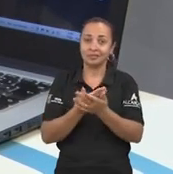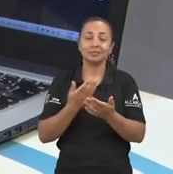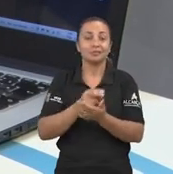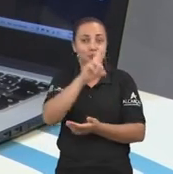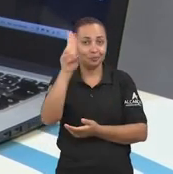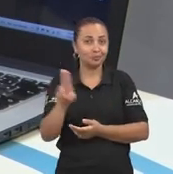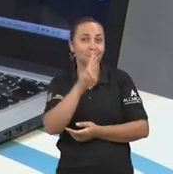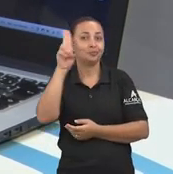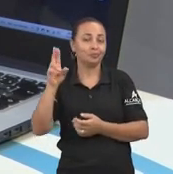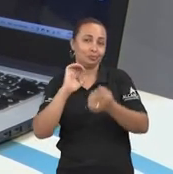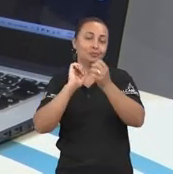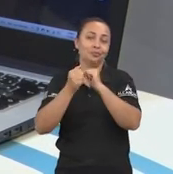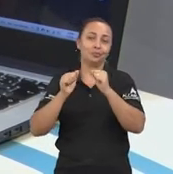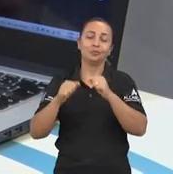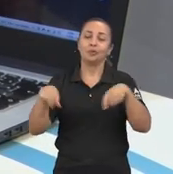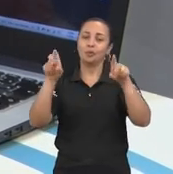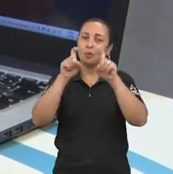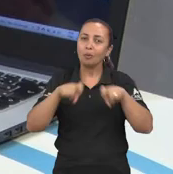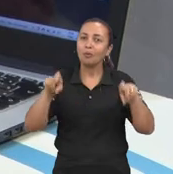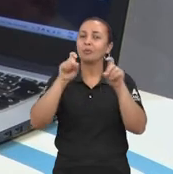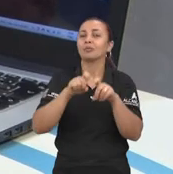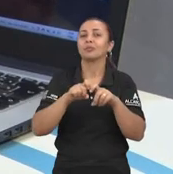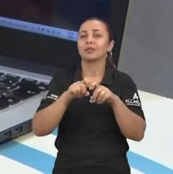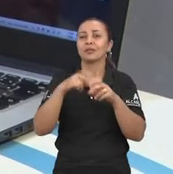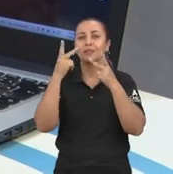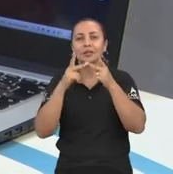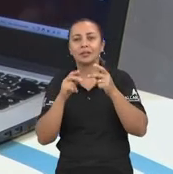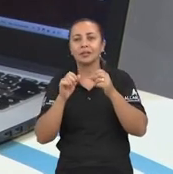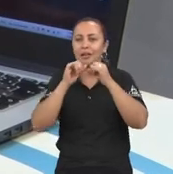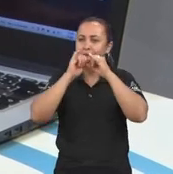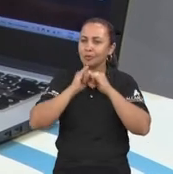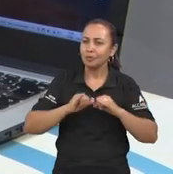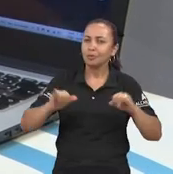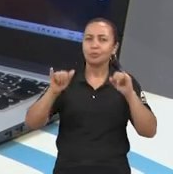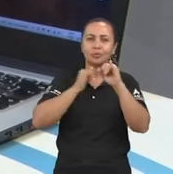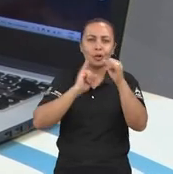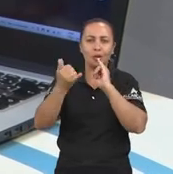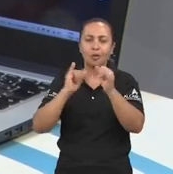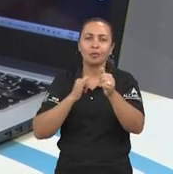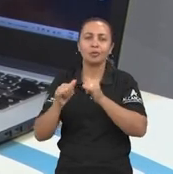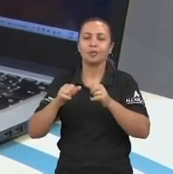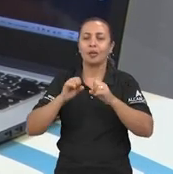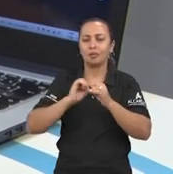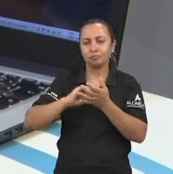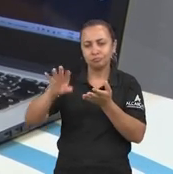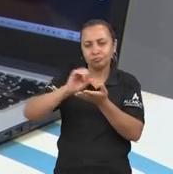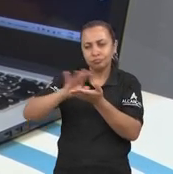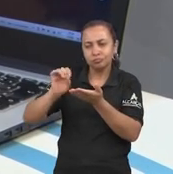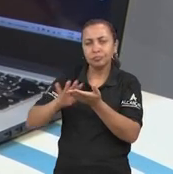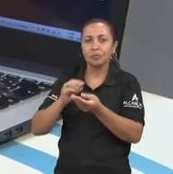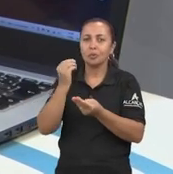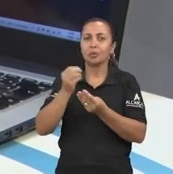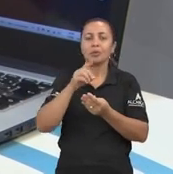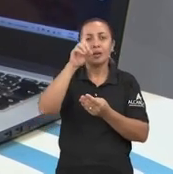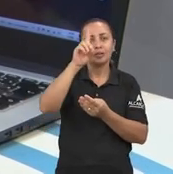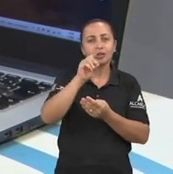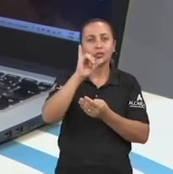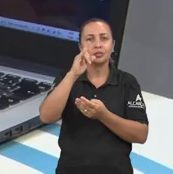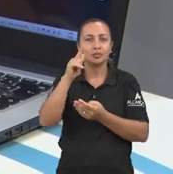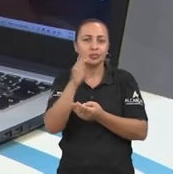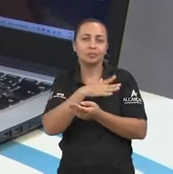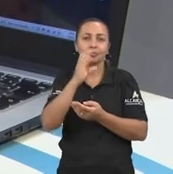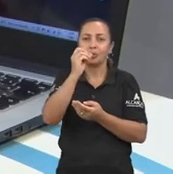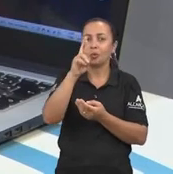aí usando o sócio então ele vai falando da distribuição eletrônica ele vai falando como é que pode usar o dia o prato